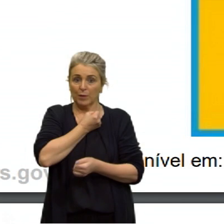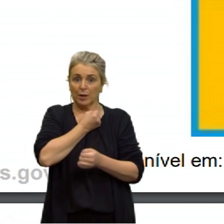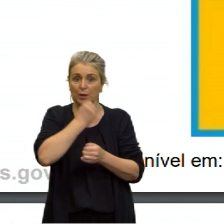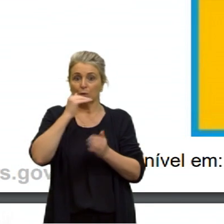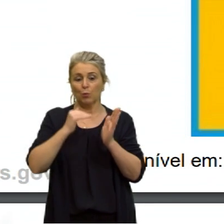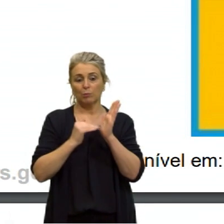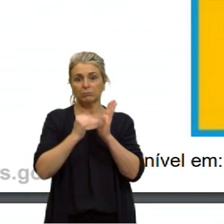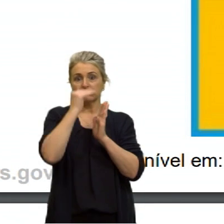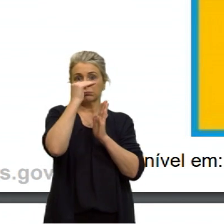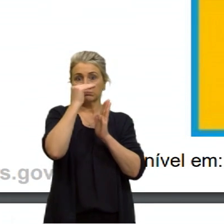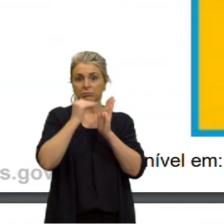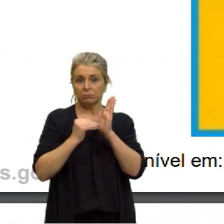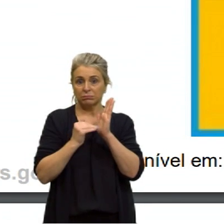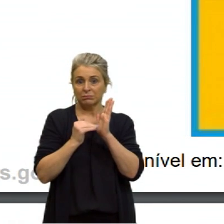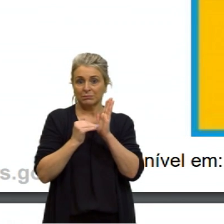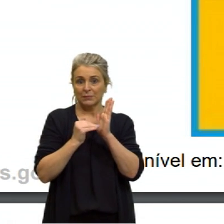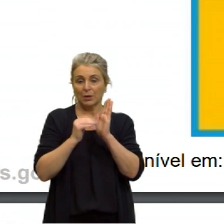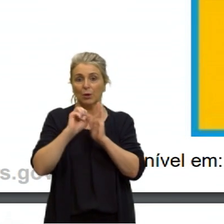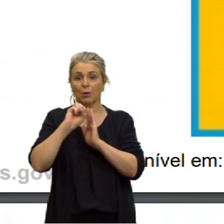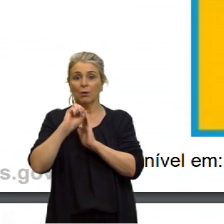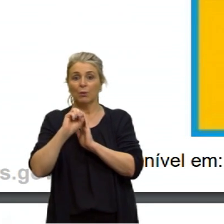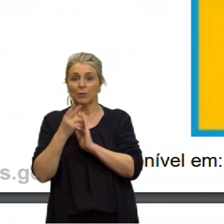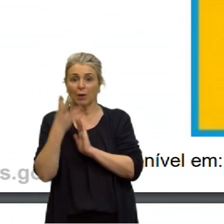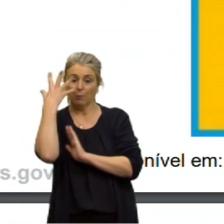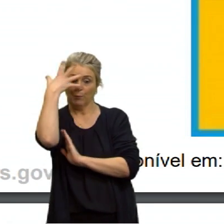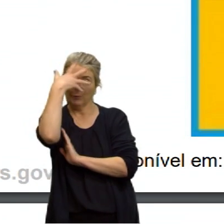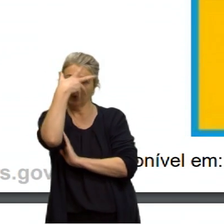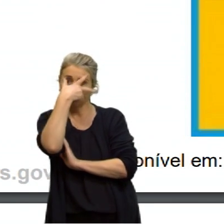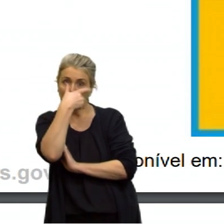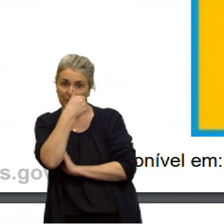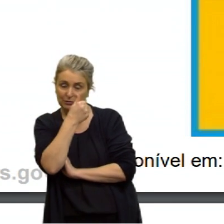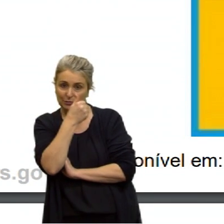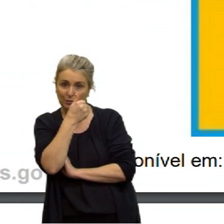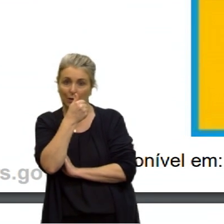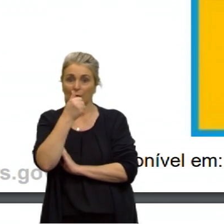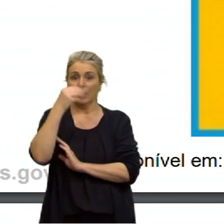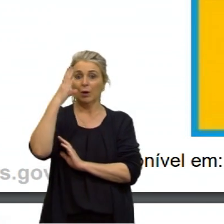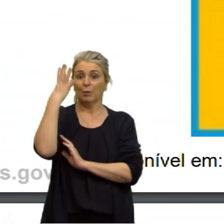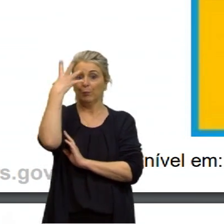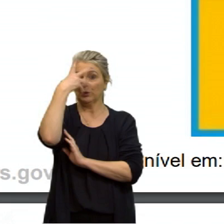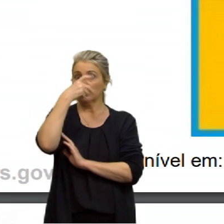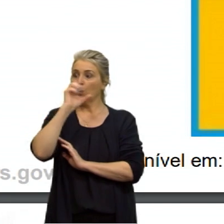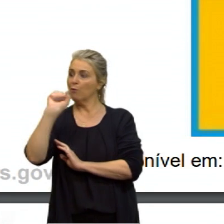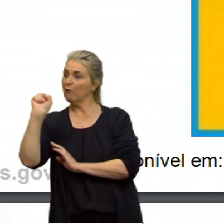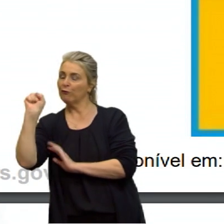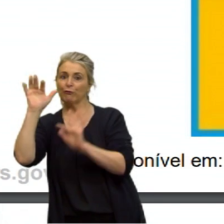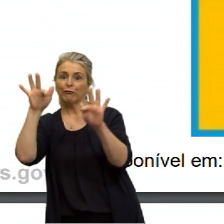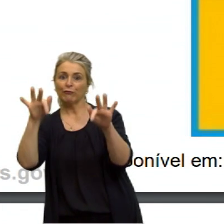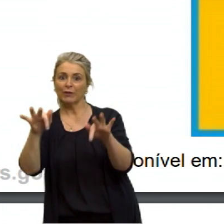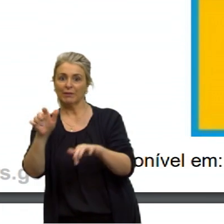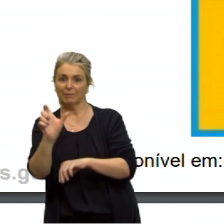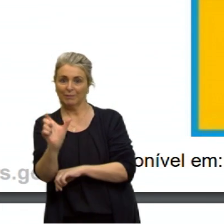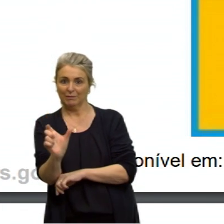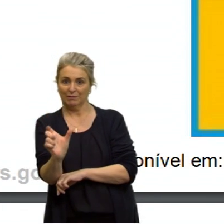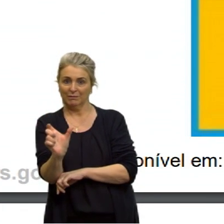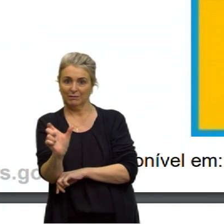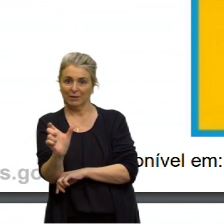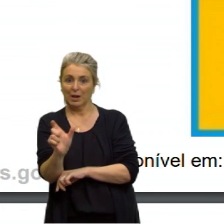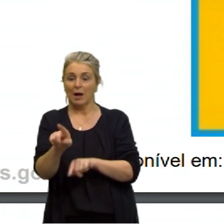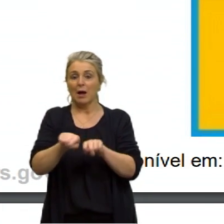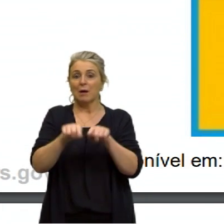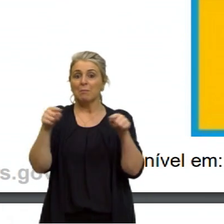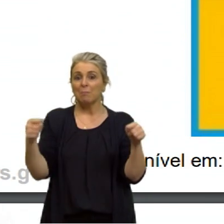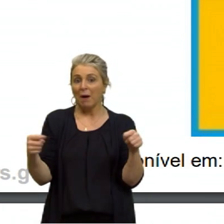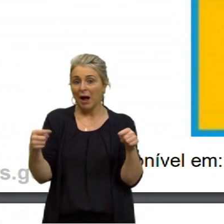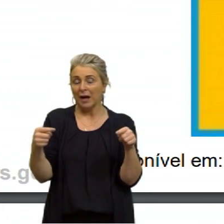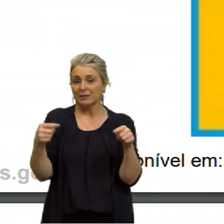número singular e plural bonito bonitos tranquilo mas a flexão de grau do adjetivo